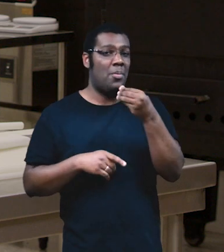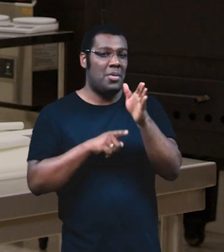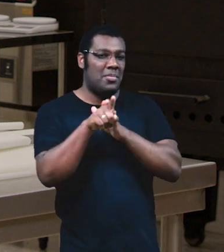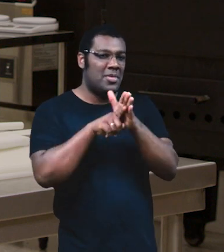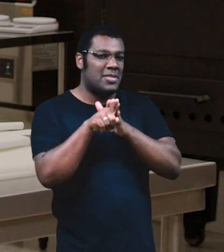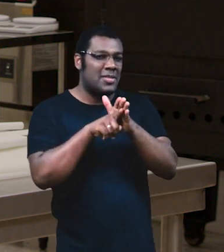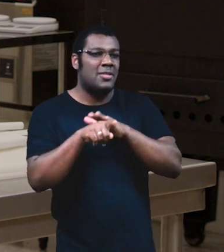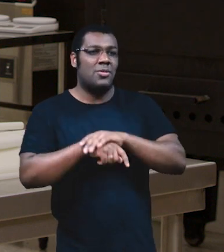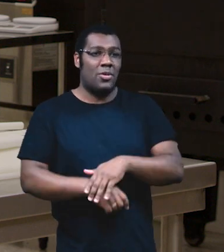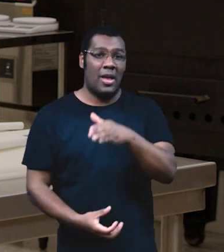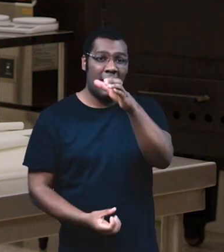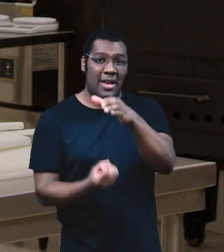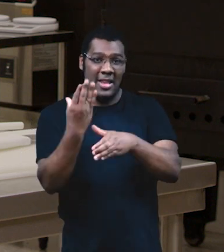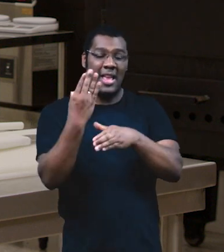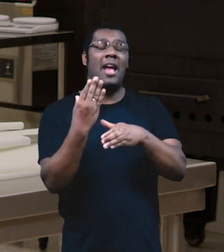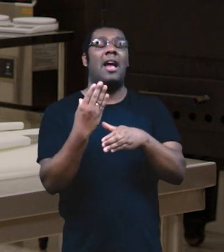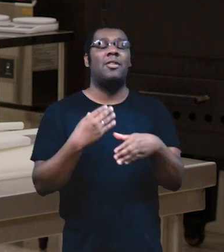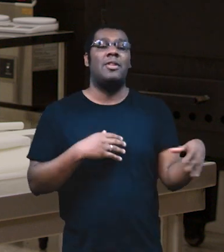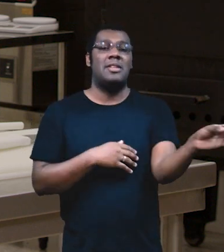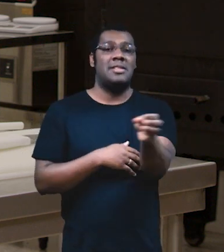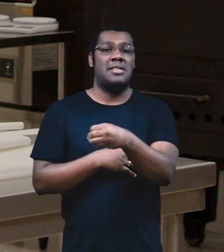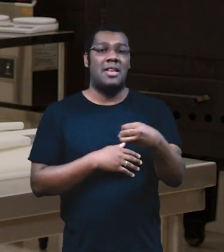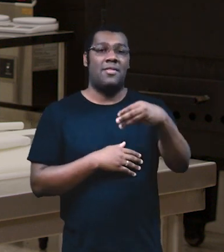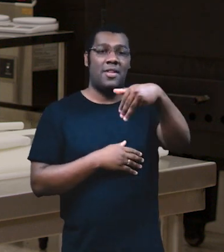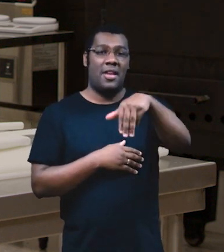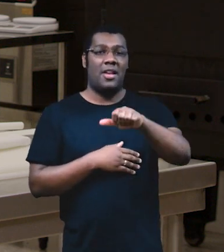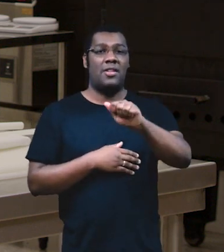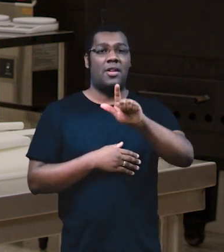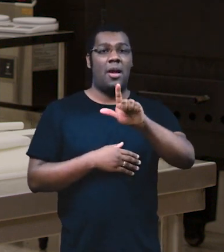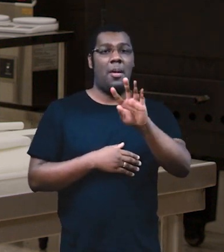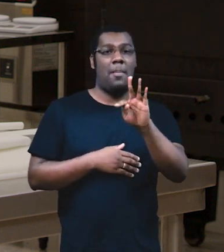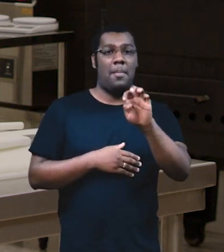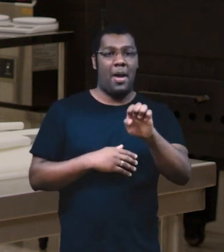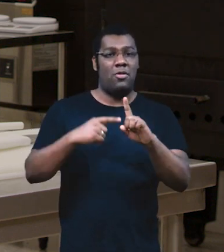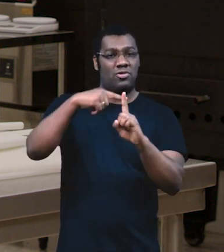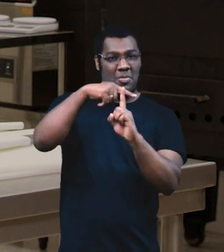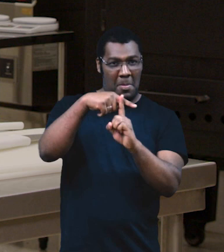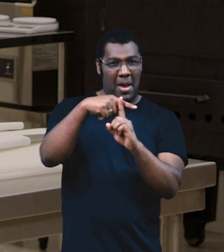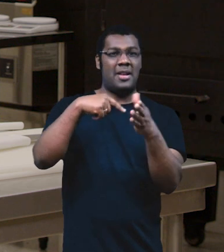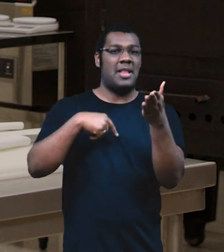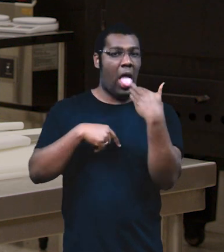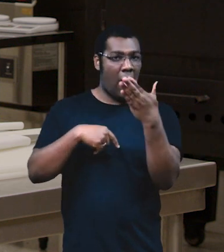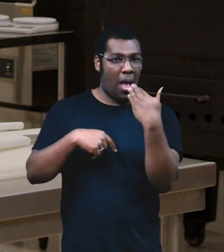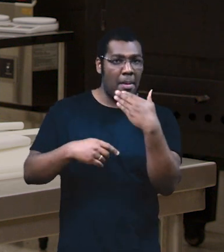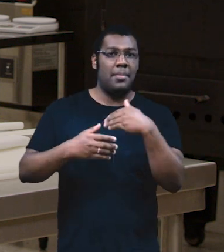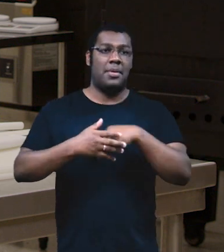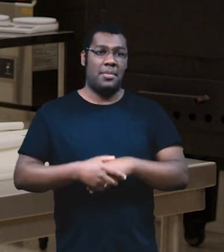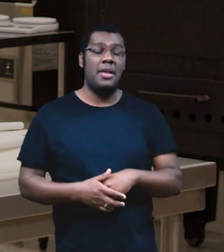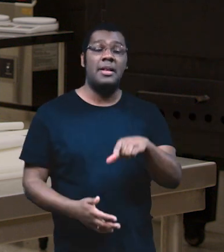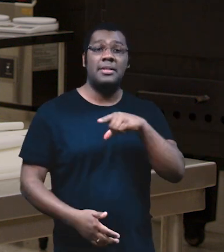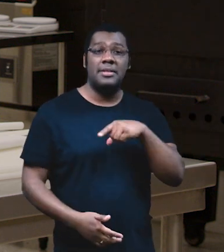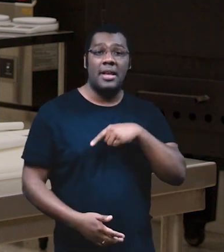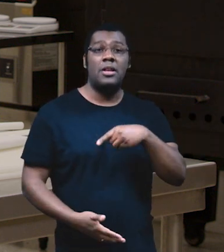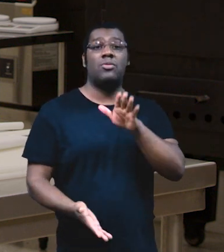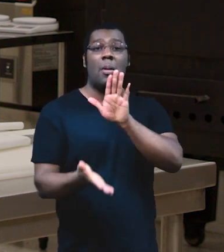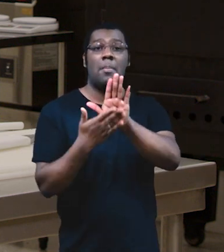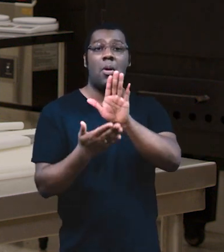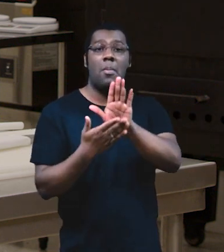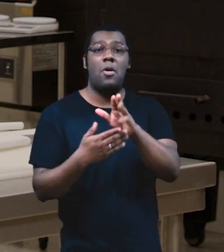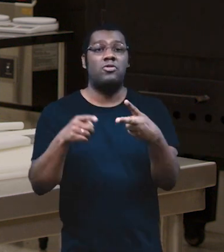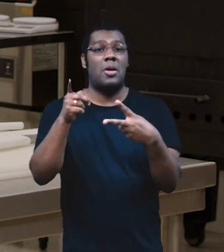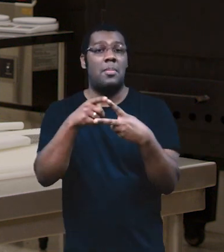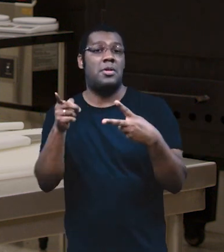bico e também malte mais a pimenta. Foram duas propostas que vieram desse pesquisador, nós fizemos